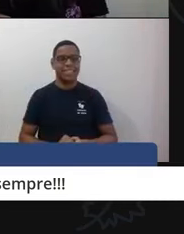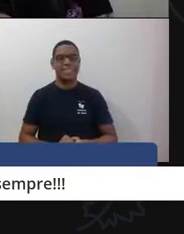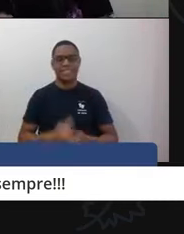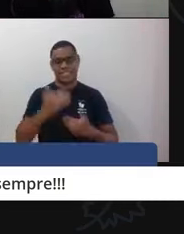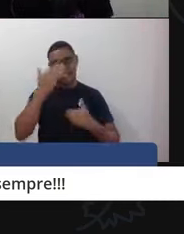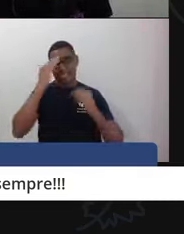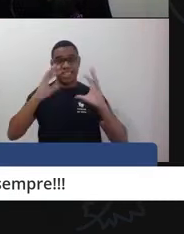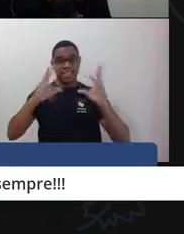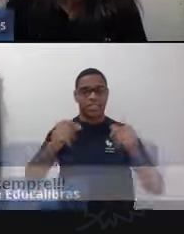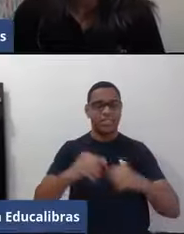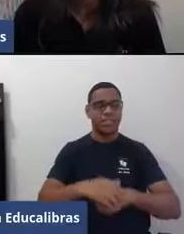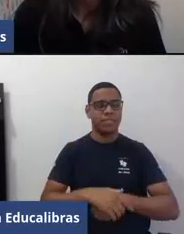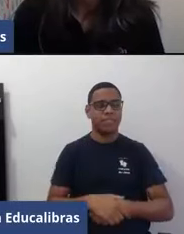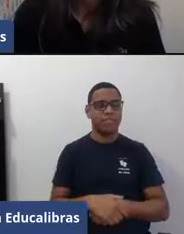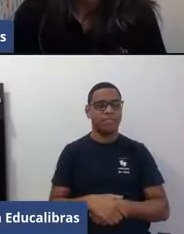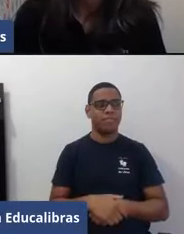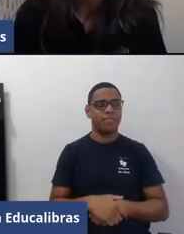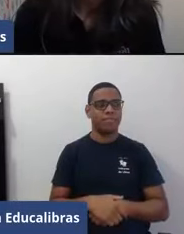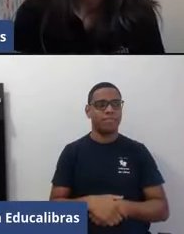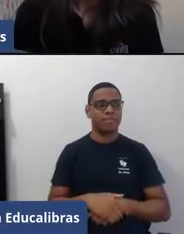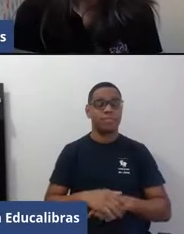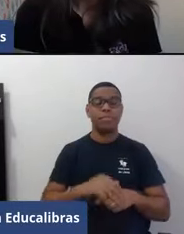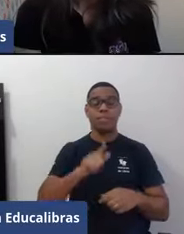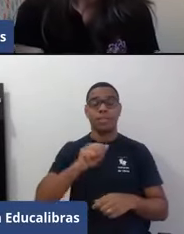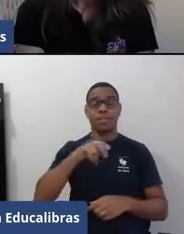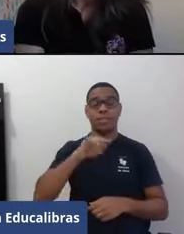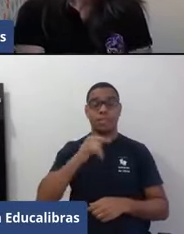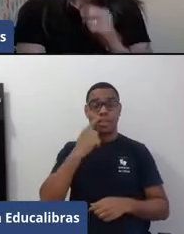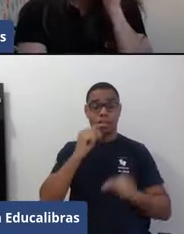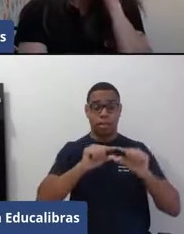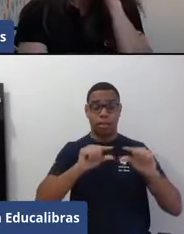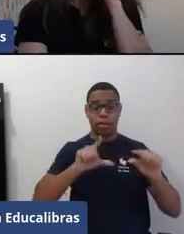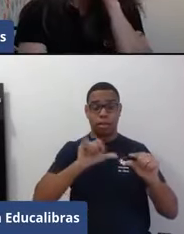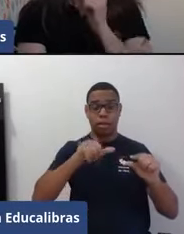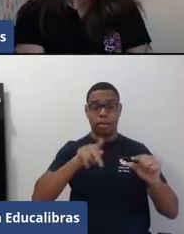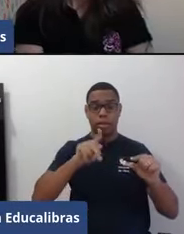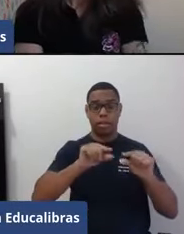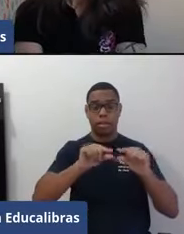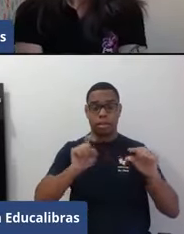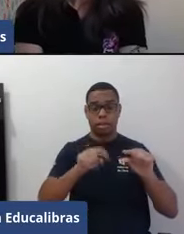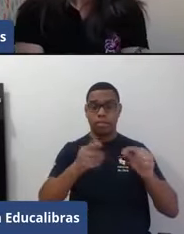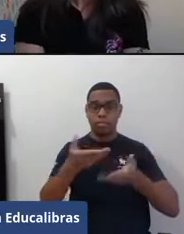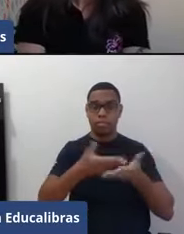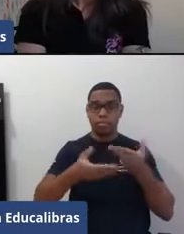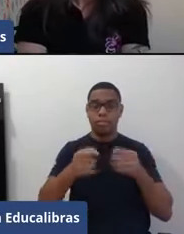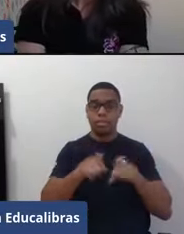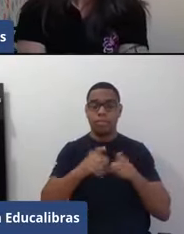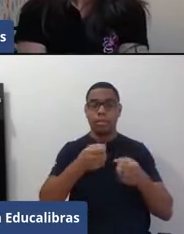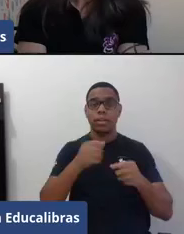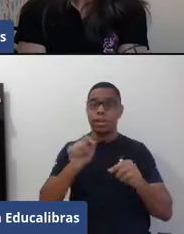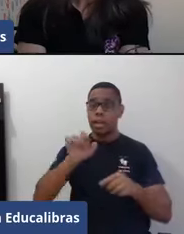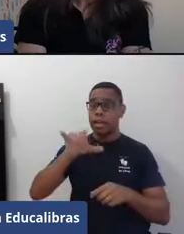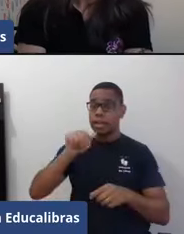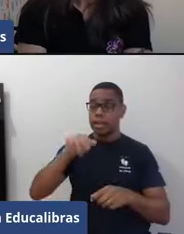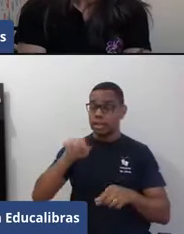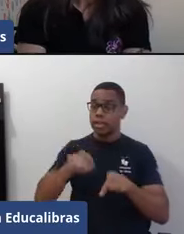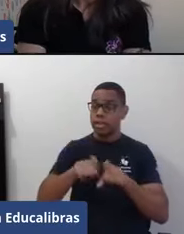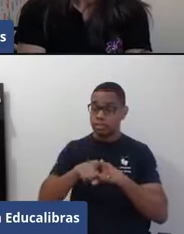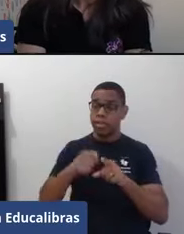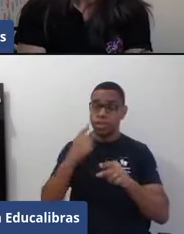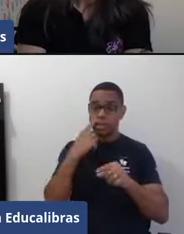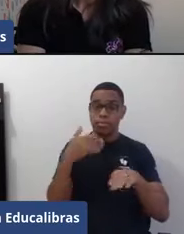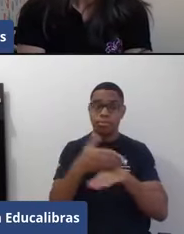todos. Sonita, entra depois nesse link e interaja, você também, Eliane, com Sim. as pessoas